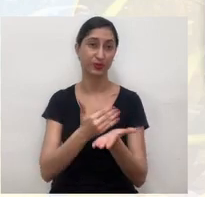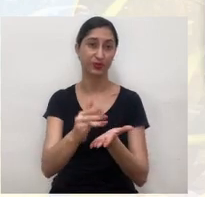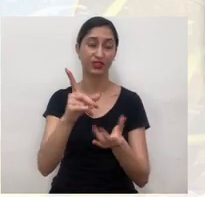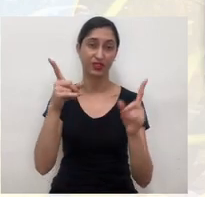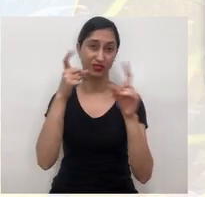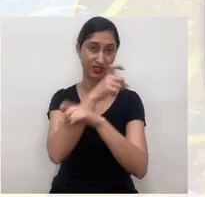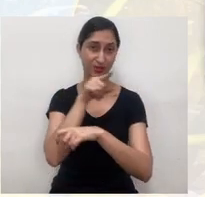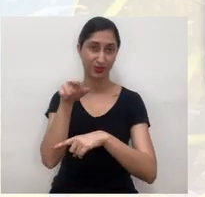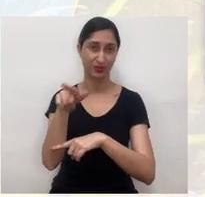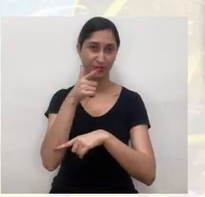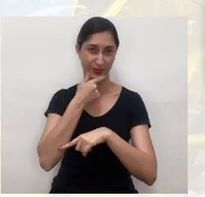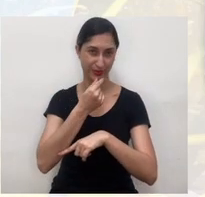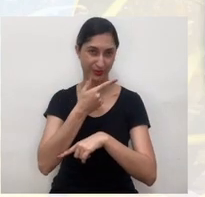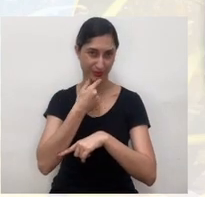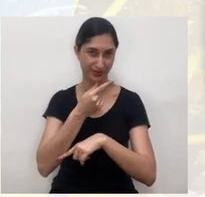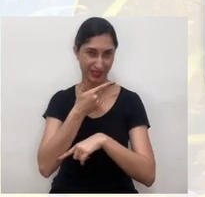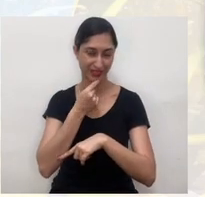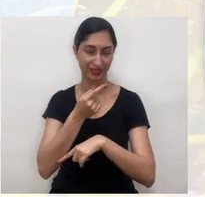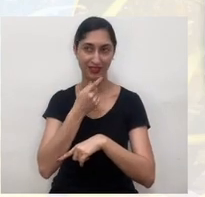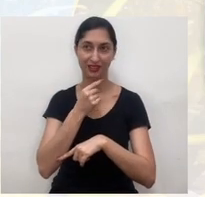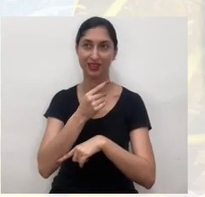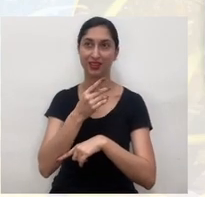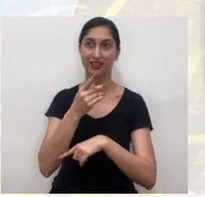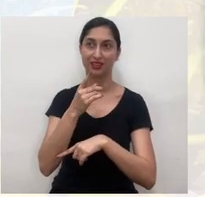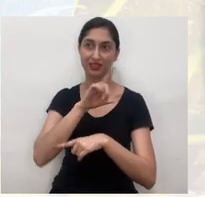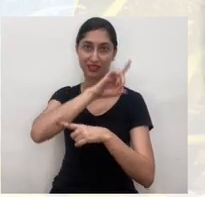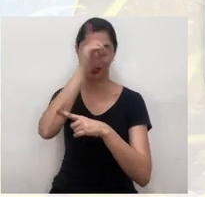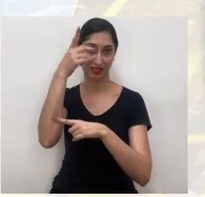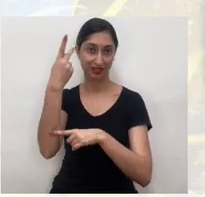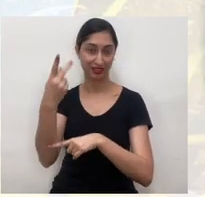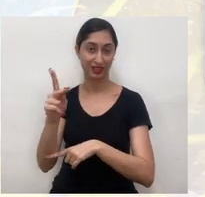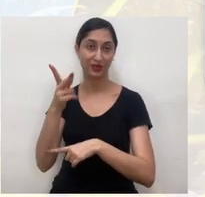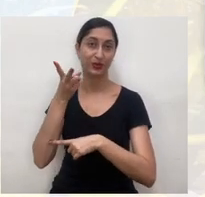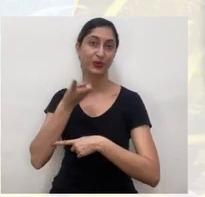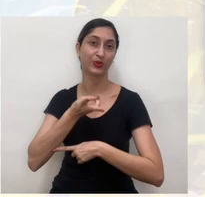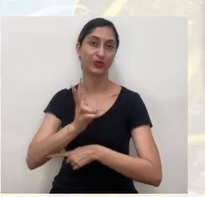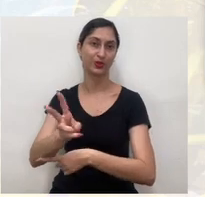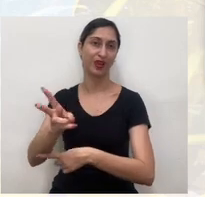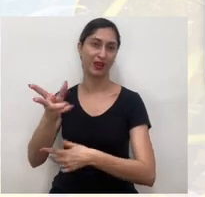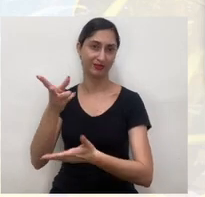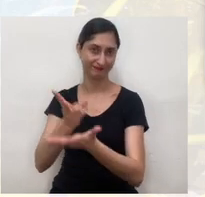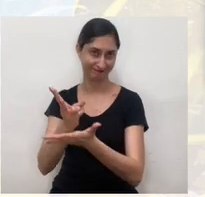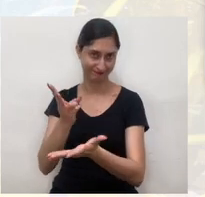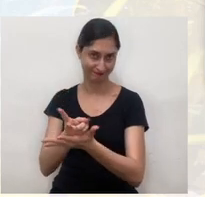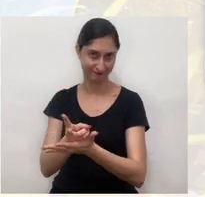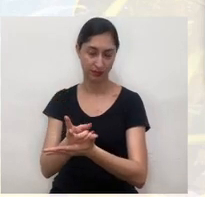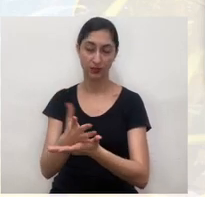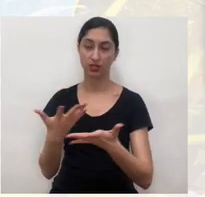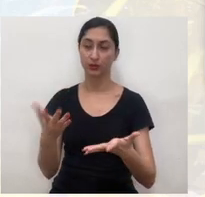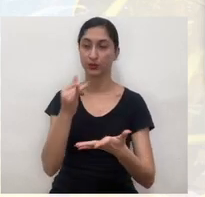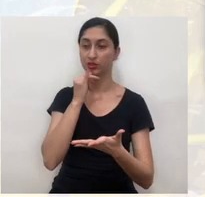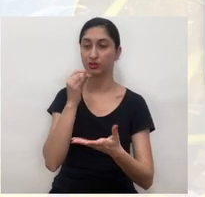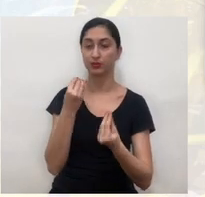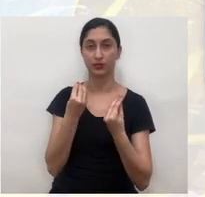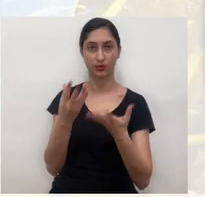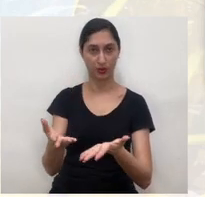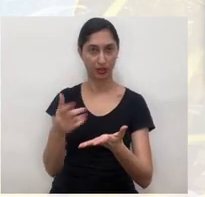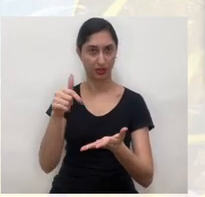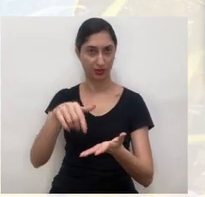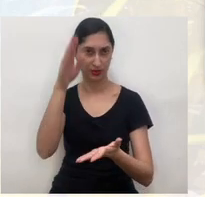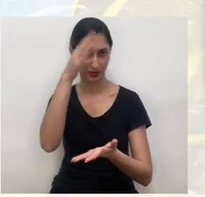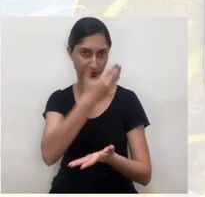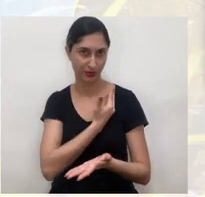Marx a ideia de ele continuar mantendo. Quando ele fez a doação para o governo brasileiro,